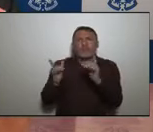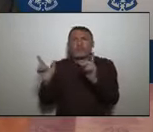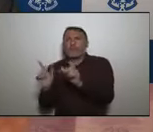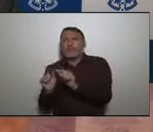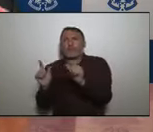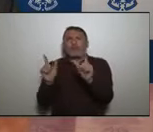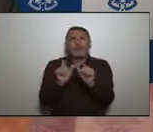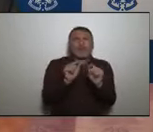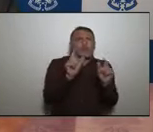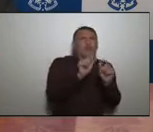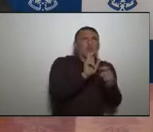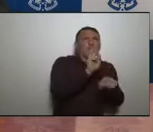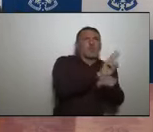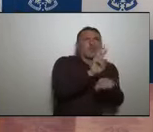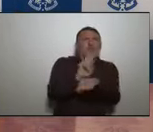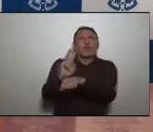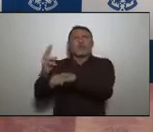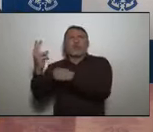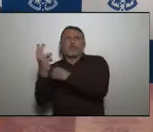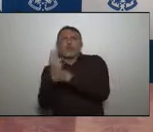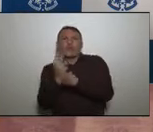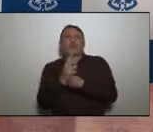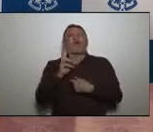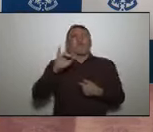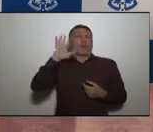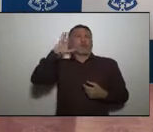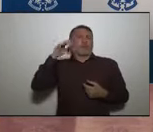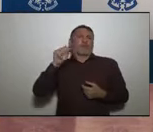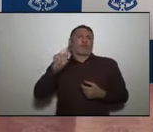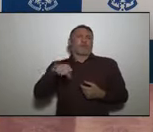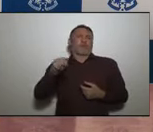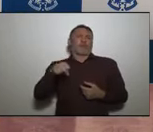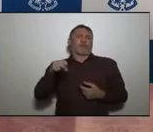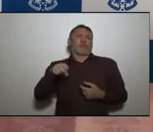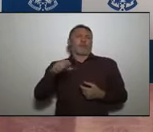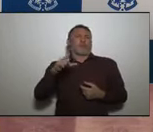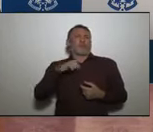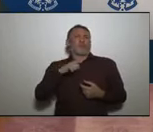a proteção às pessoas, vamos trabalhando nisso. Então, a gente constrói, né,